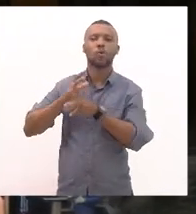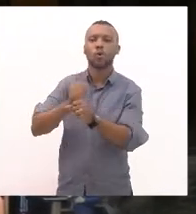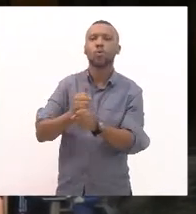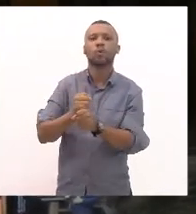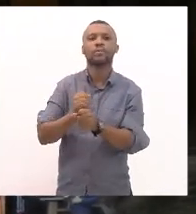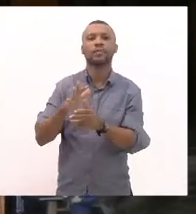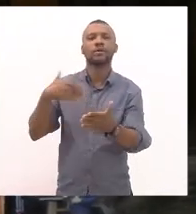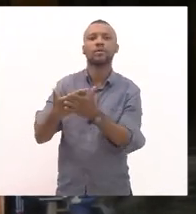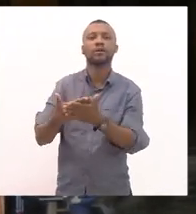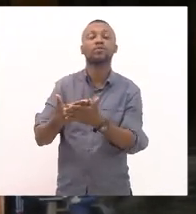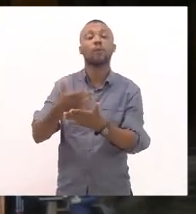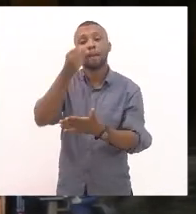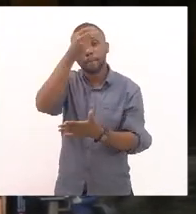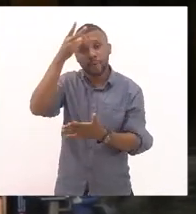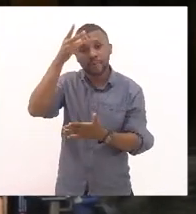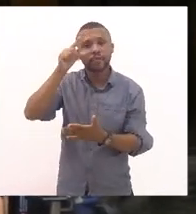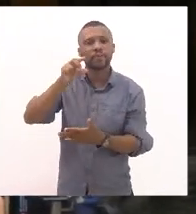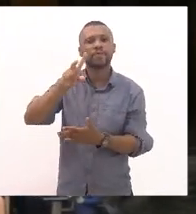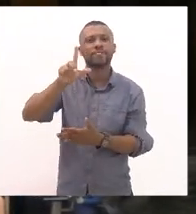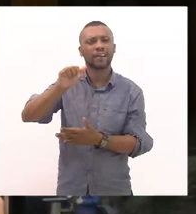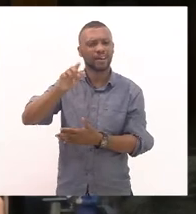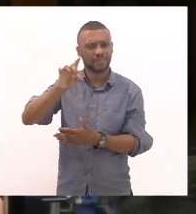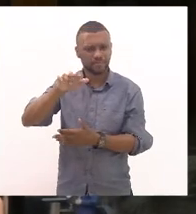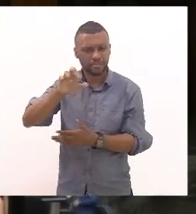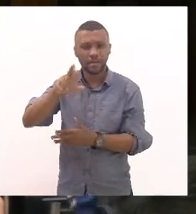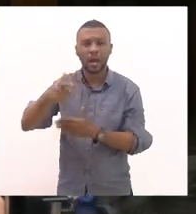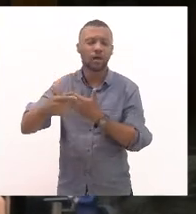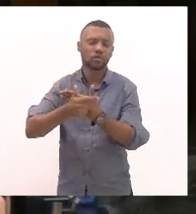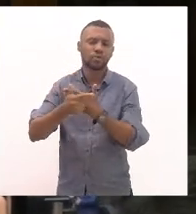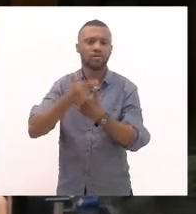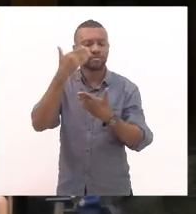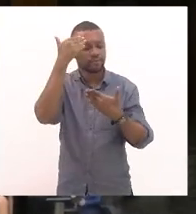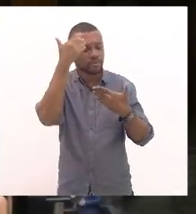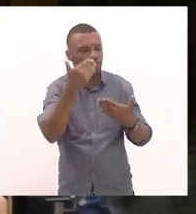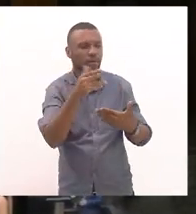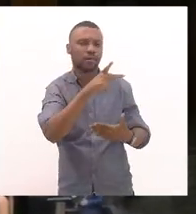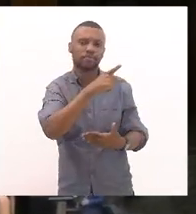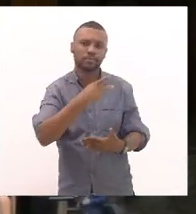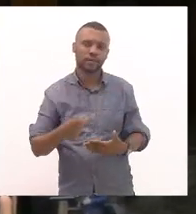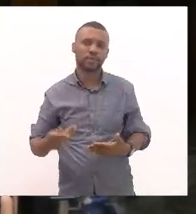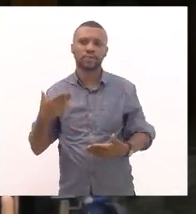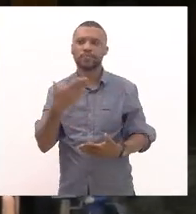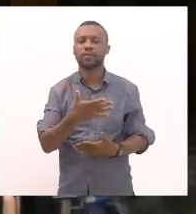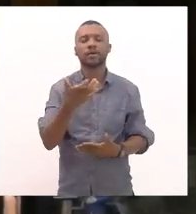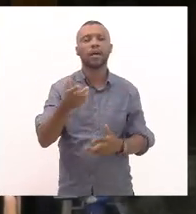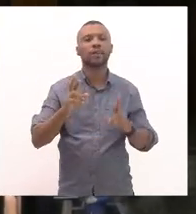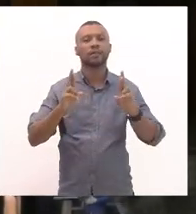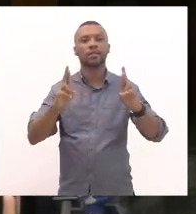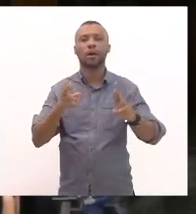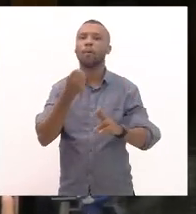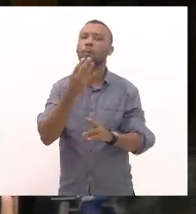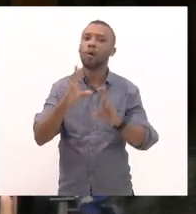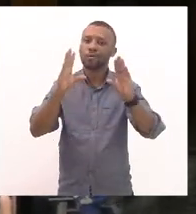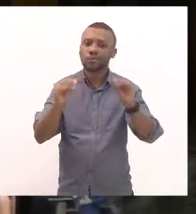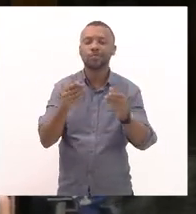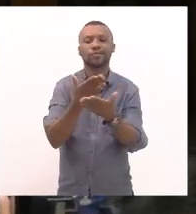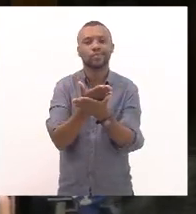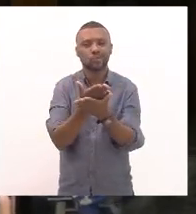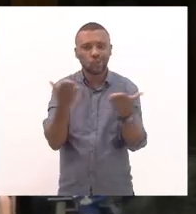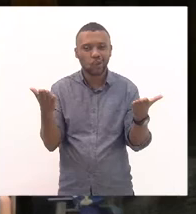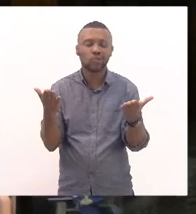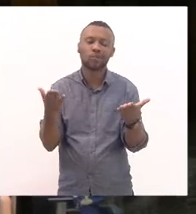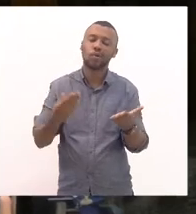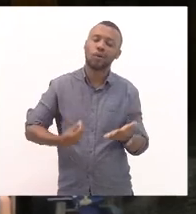desde que o prefeito Ademir assumiu o comando da cidade Muito obrigado senhora Presidente Quero desejar aqui Uma boa noite a todos